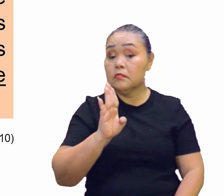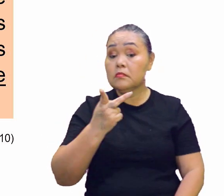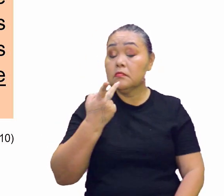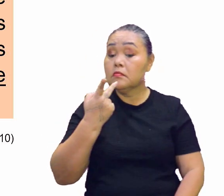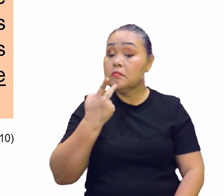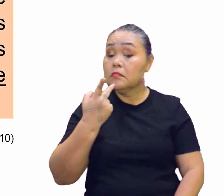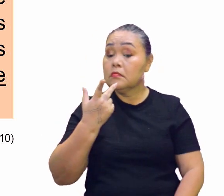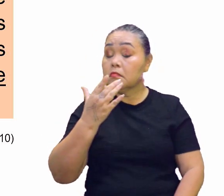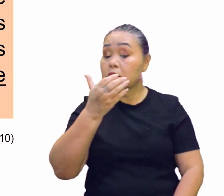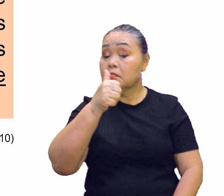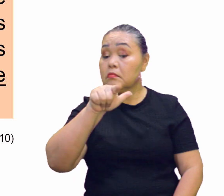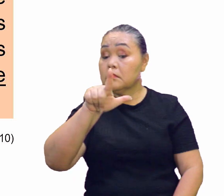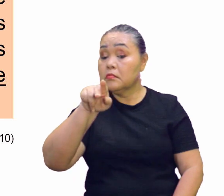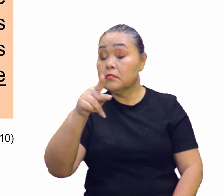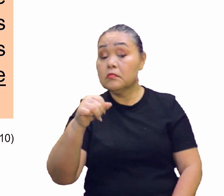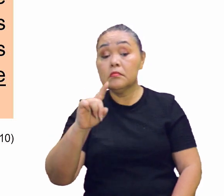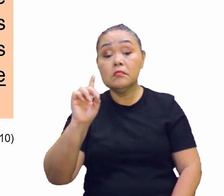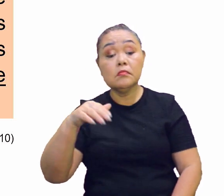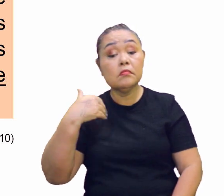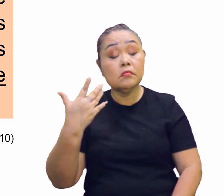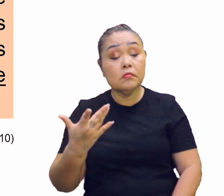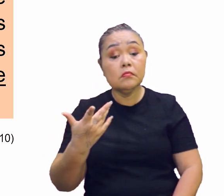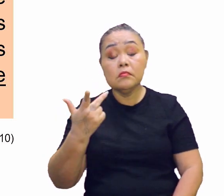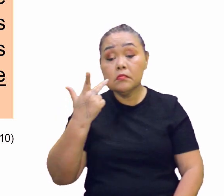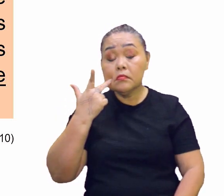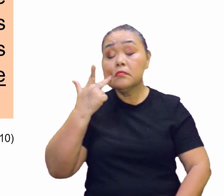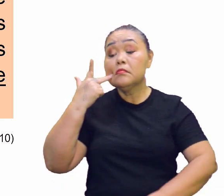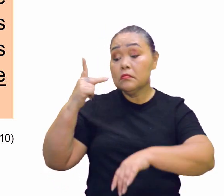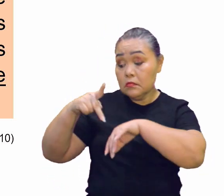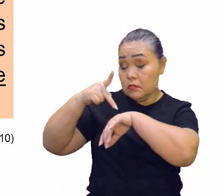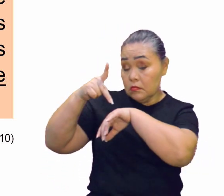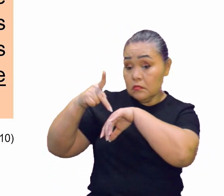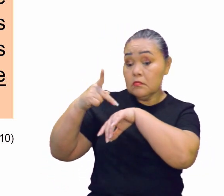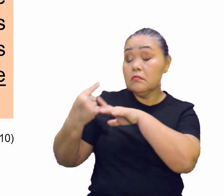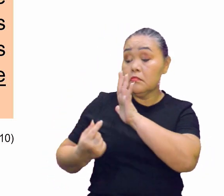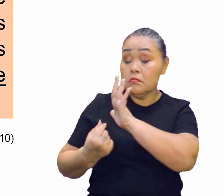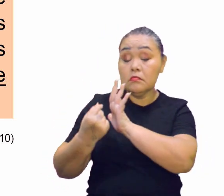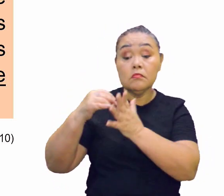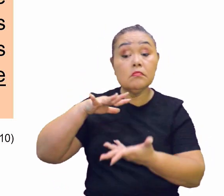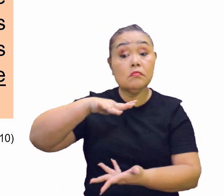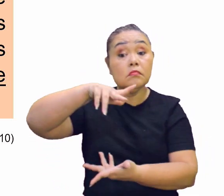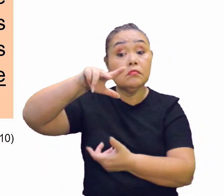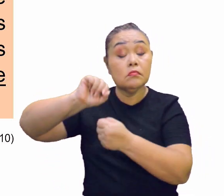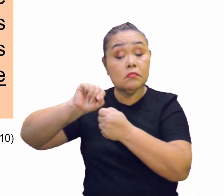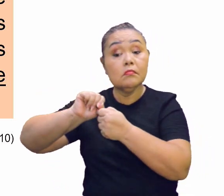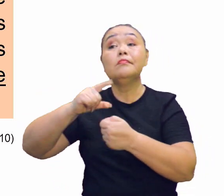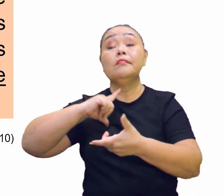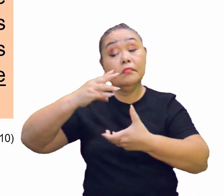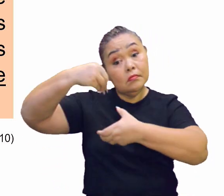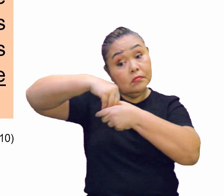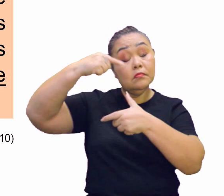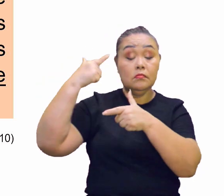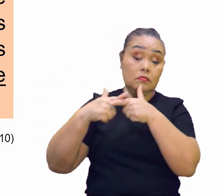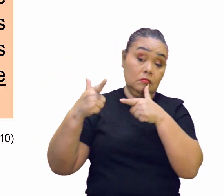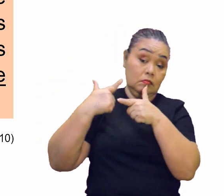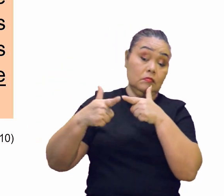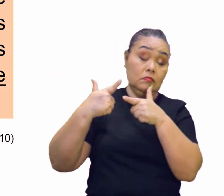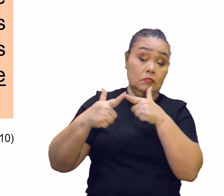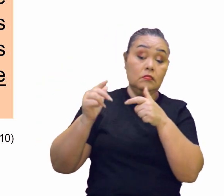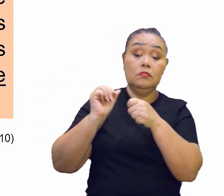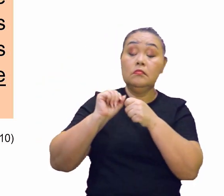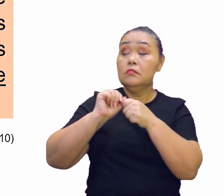como o professor Carlinhos estava falando aí, é uma das maiores potências econômicas do mundo, com todo o problema que a gente tem, né, Carlinhos?